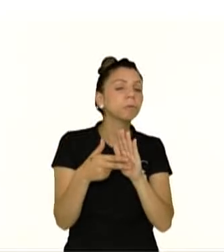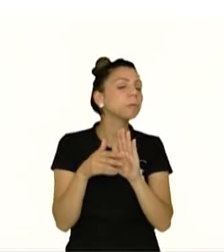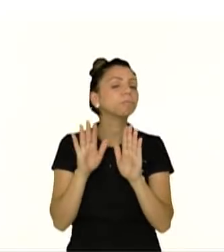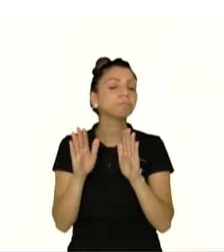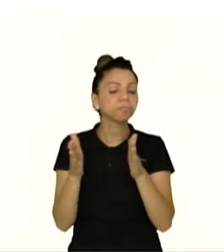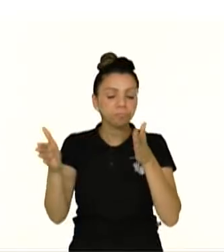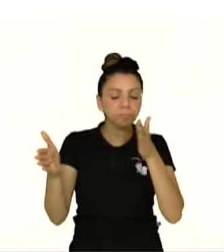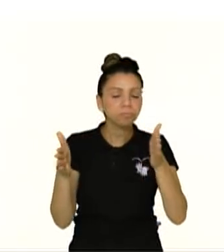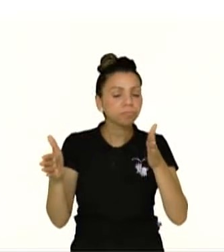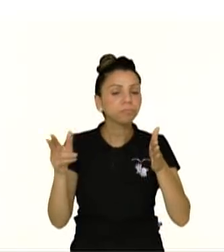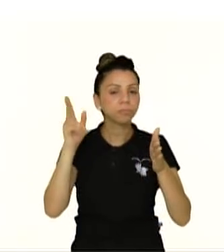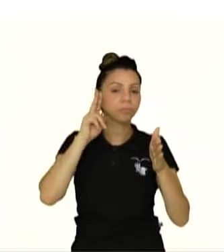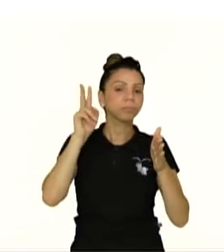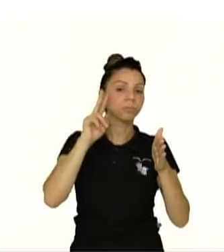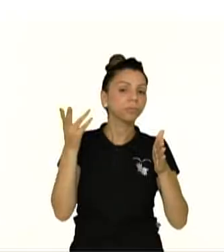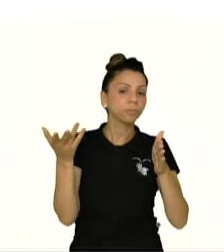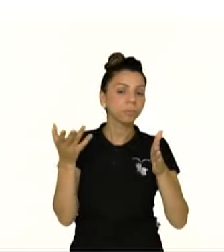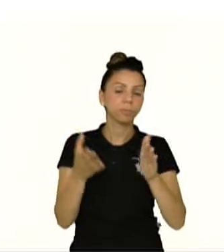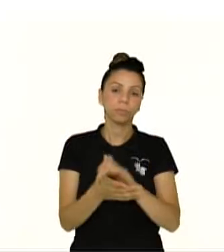período histórico?